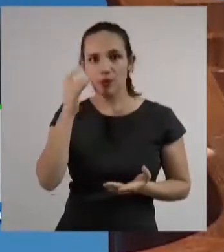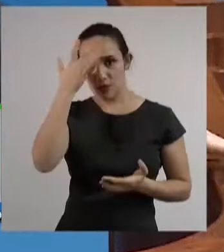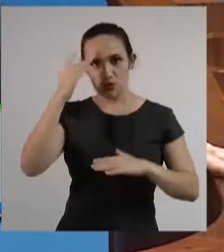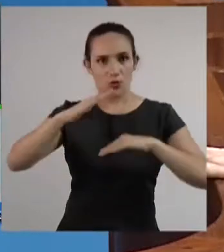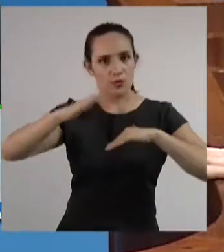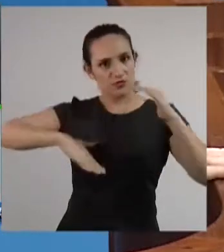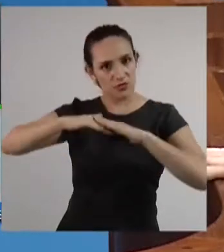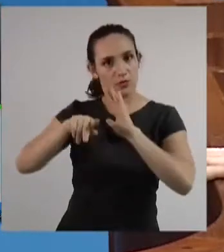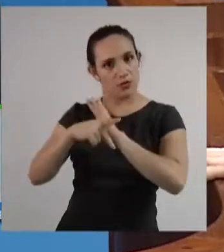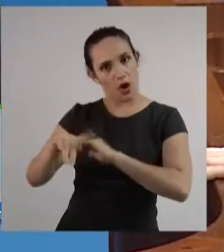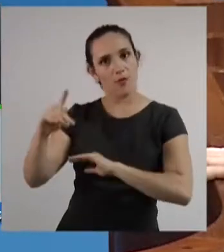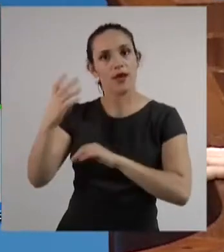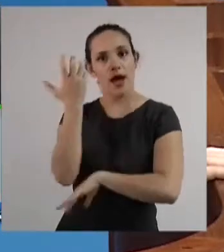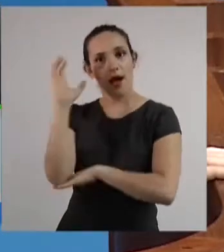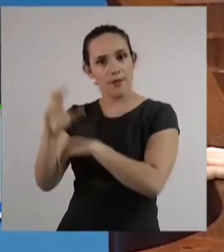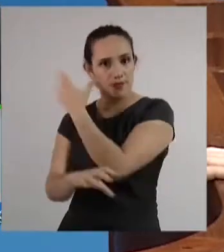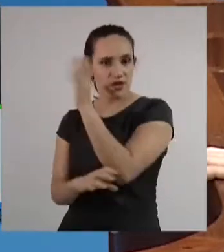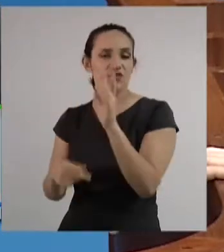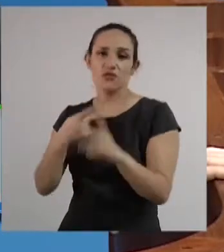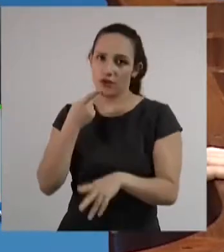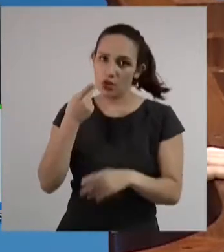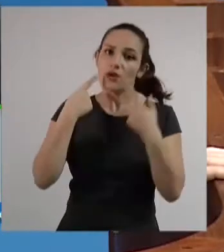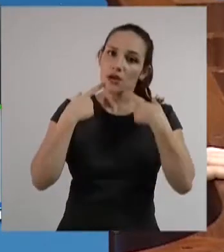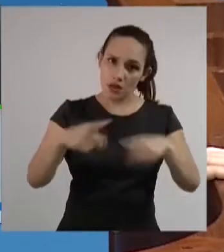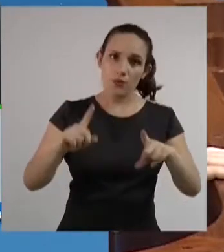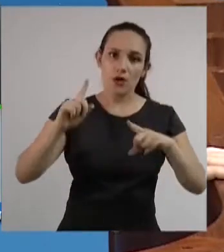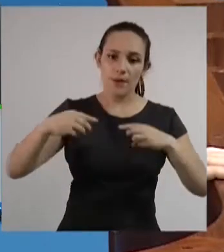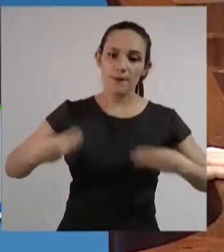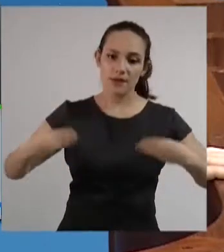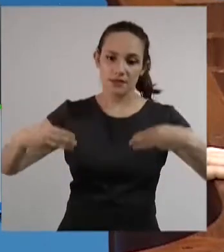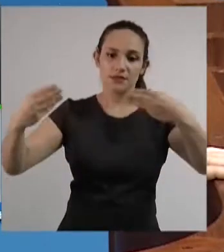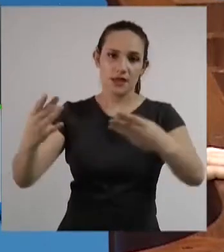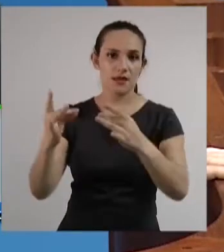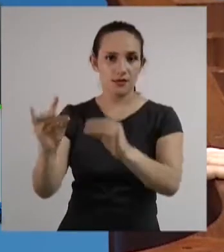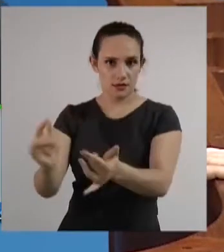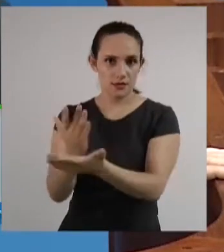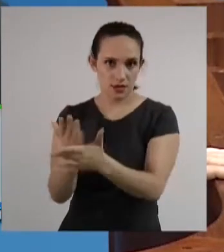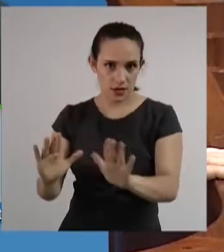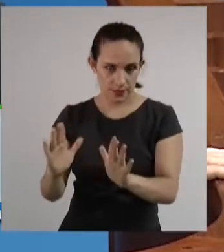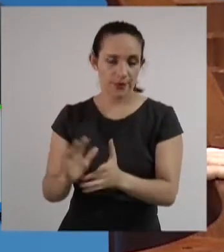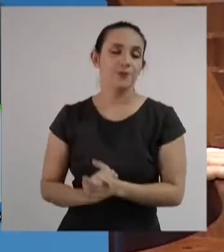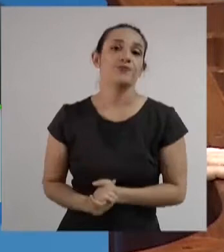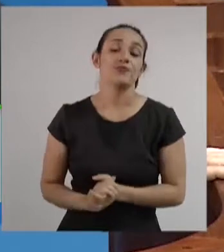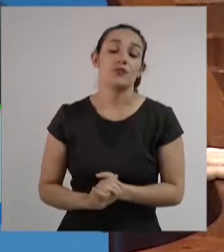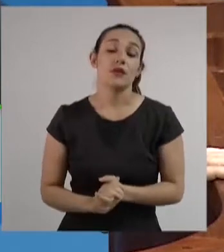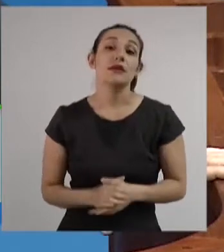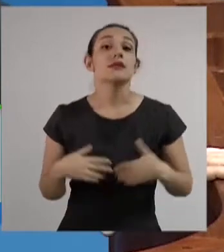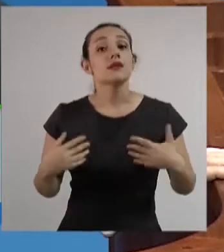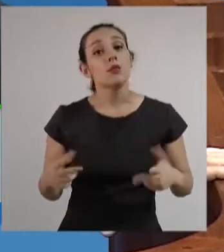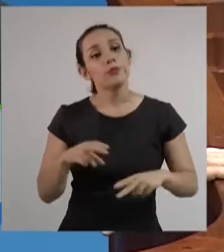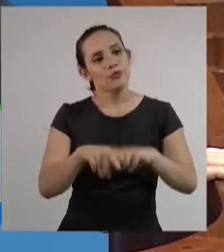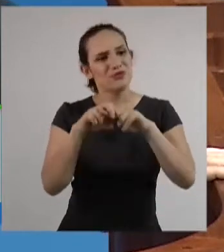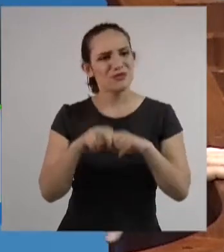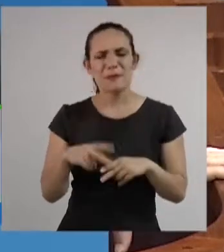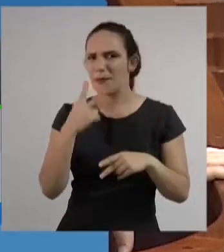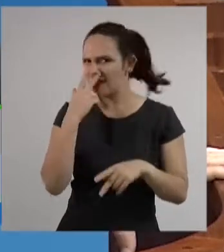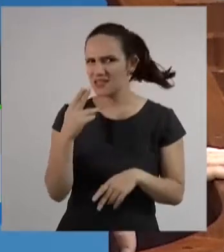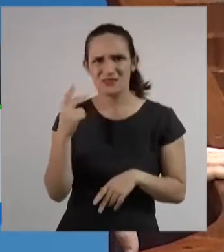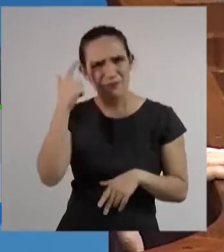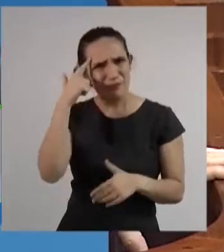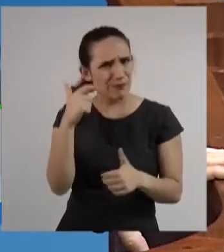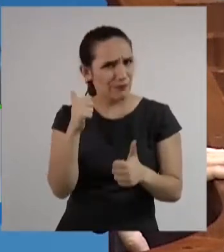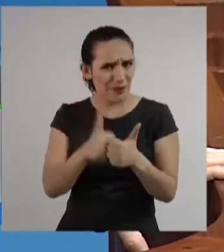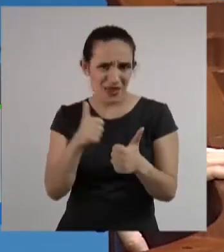ambientalistas reagiram nessa questão do meio ambiente. Então, parece que fala sem